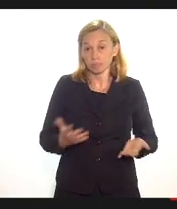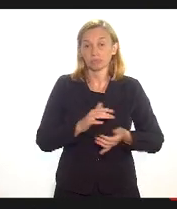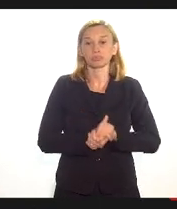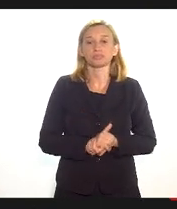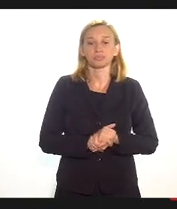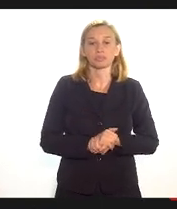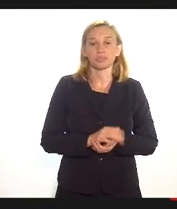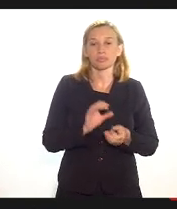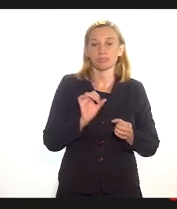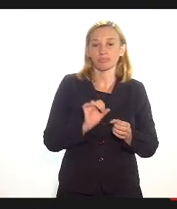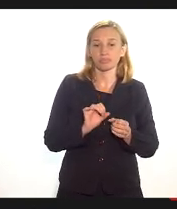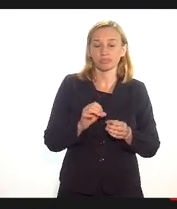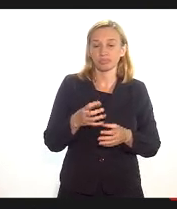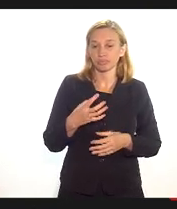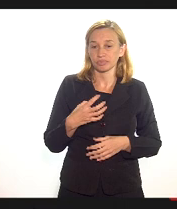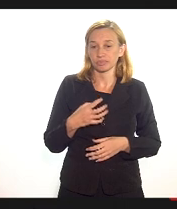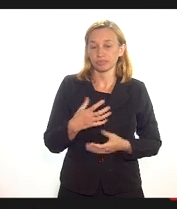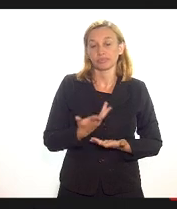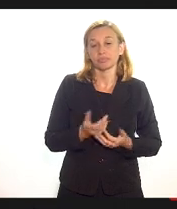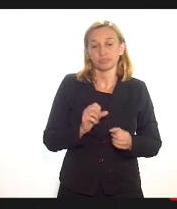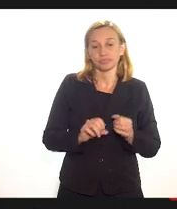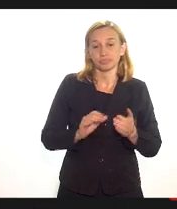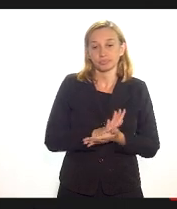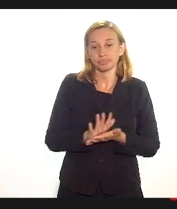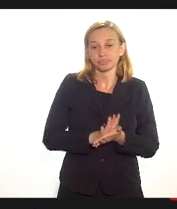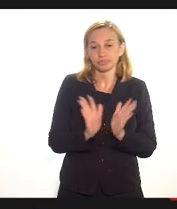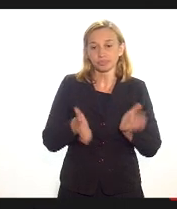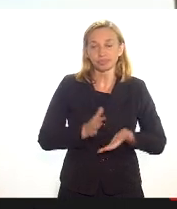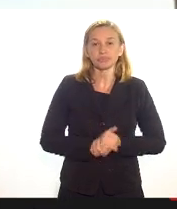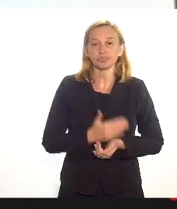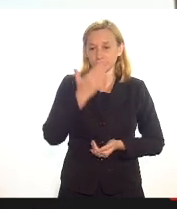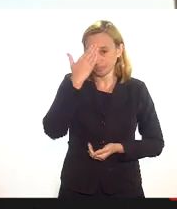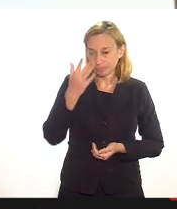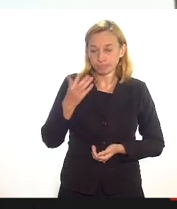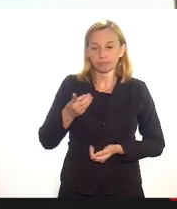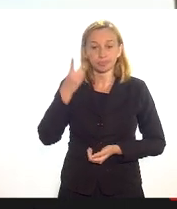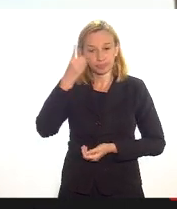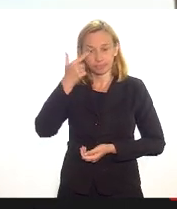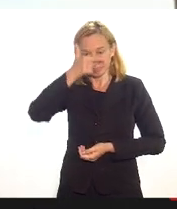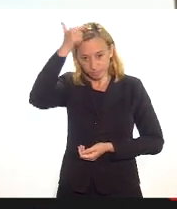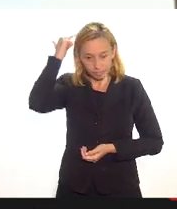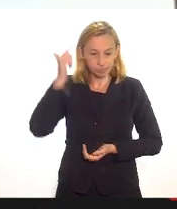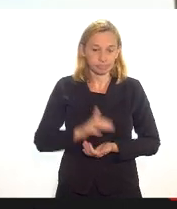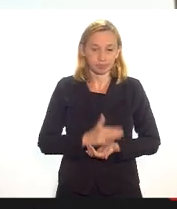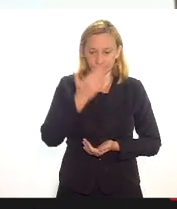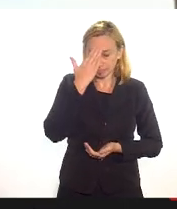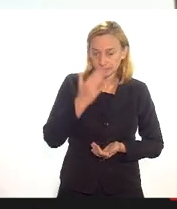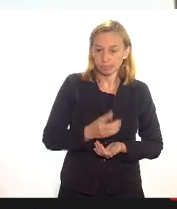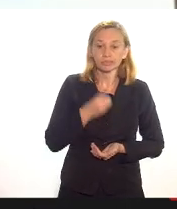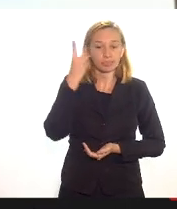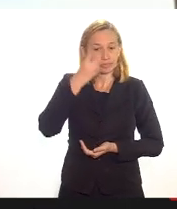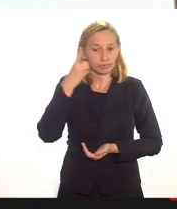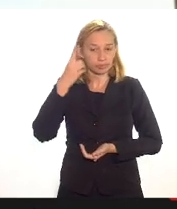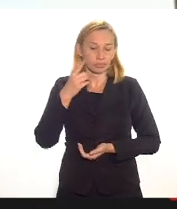e que não faz o menor sentido. Obrigado, Luiz. Eu te agradeço, deputado. Deputado Carlos